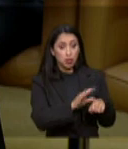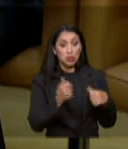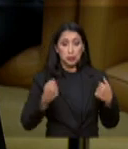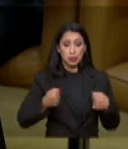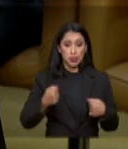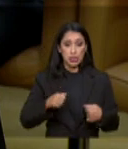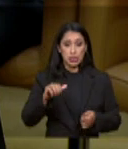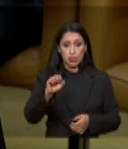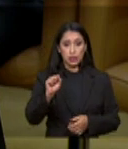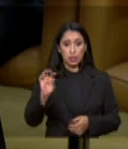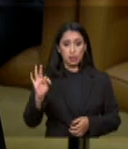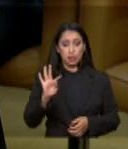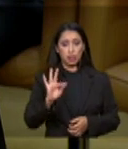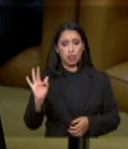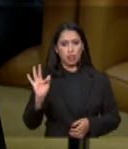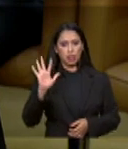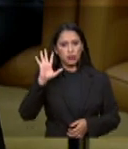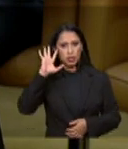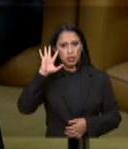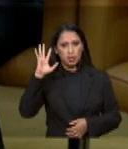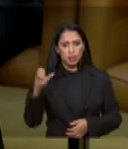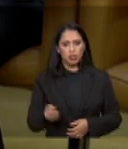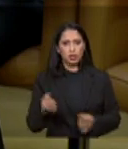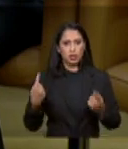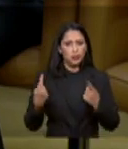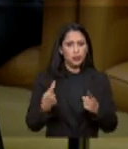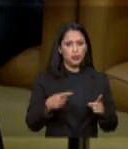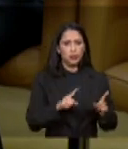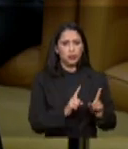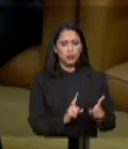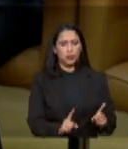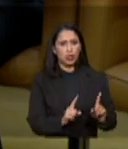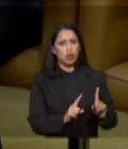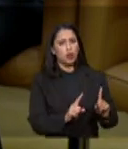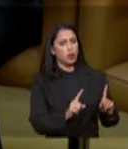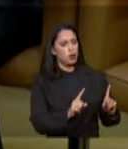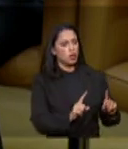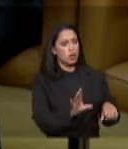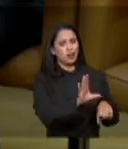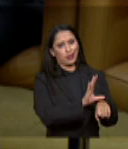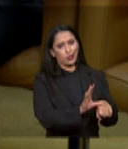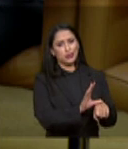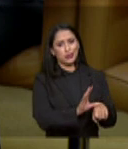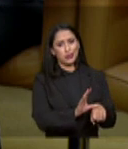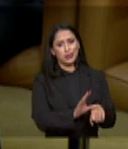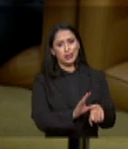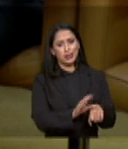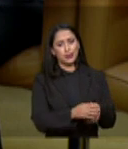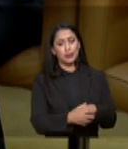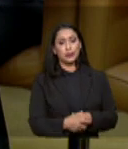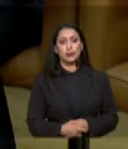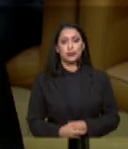essa Suprema Corte da ofensa direta ao texto constitucional.